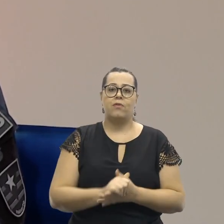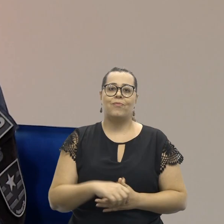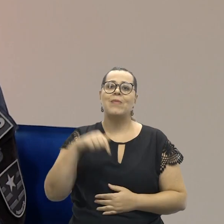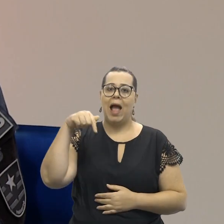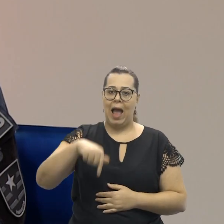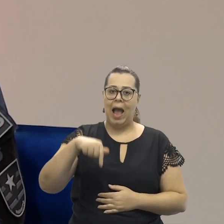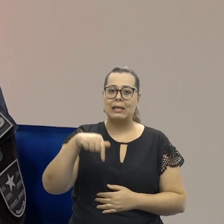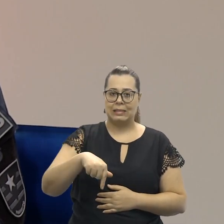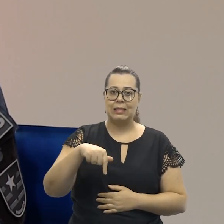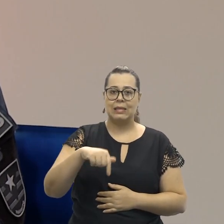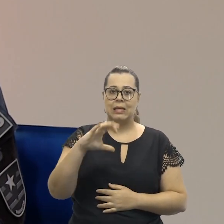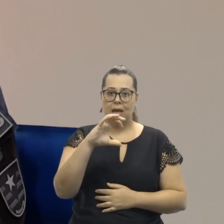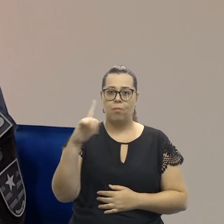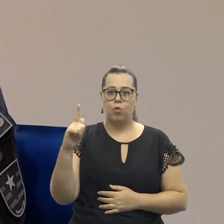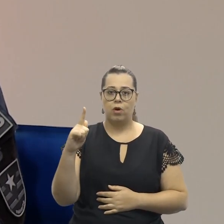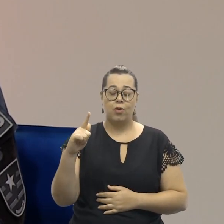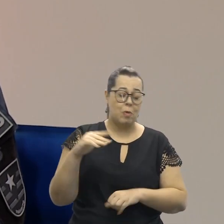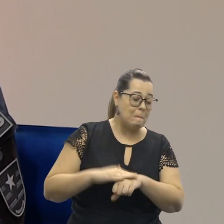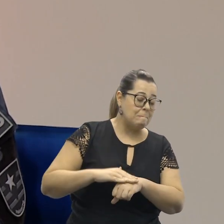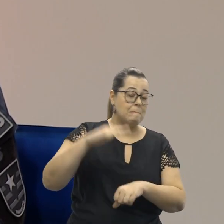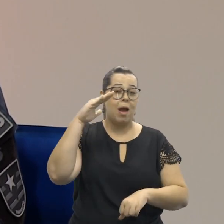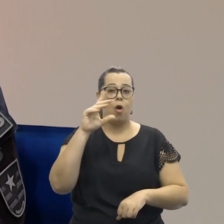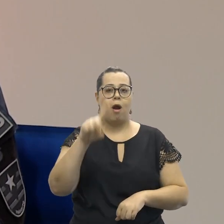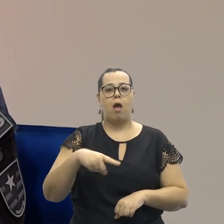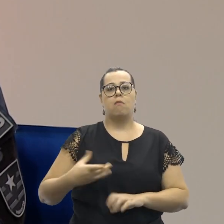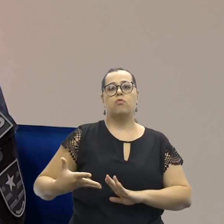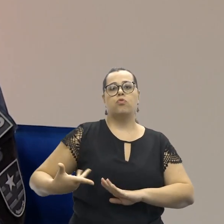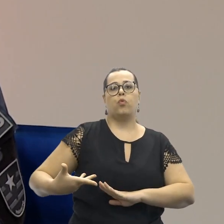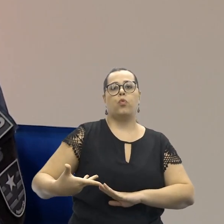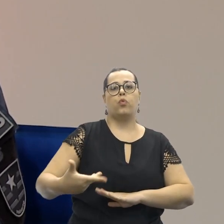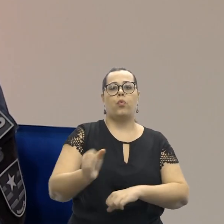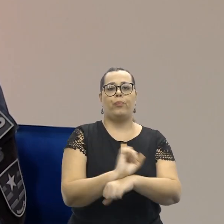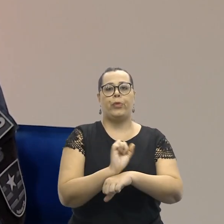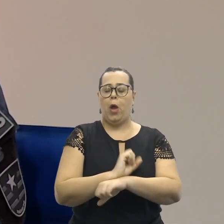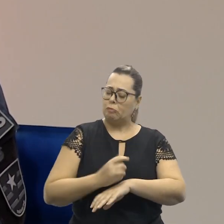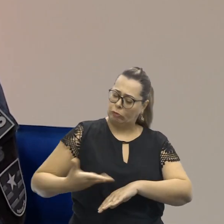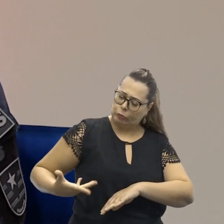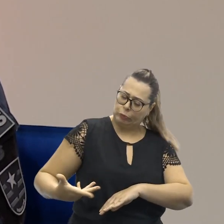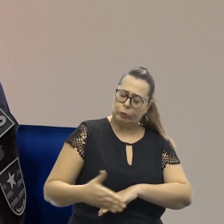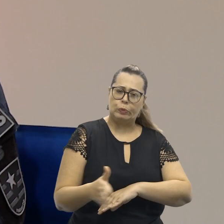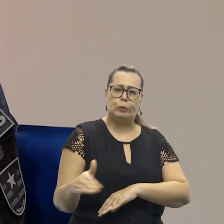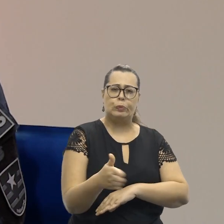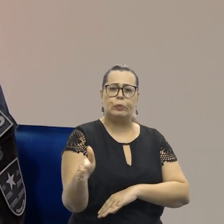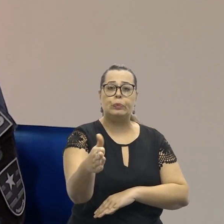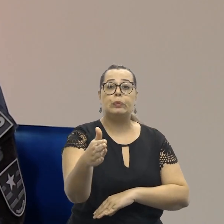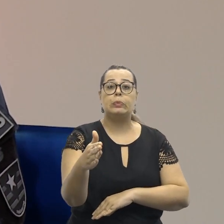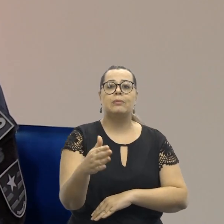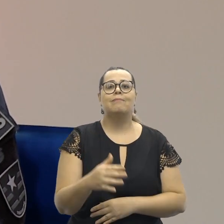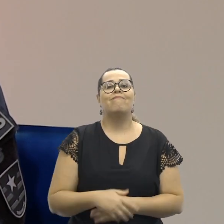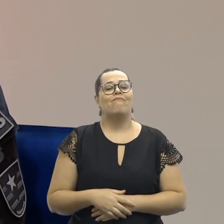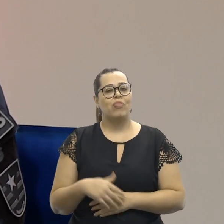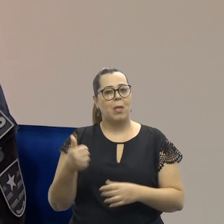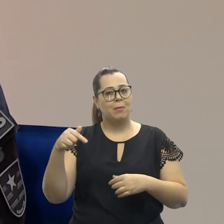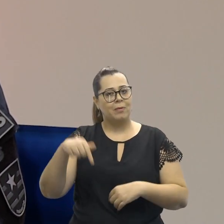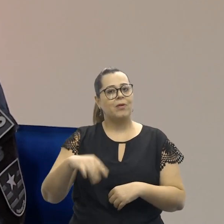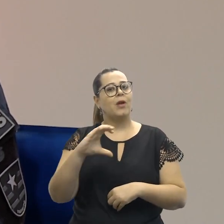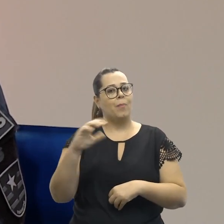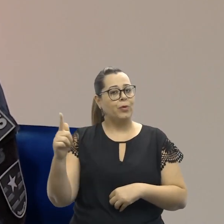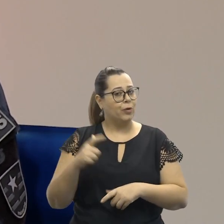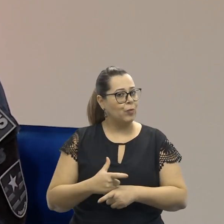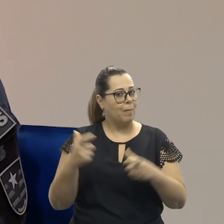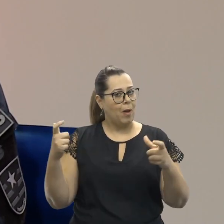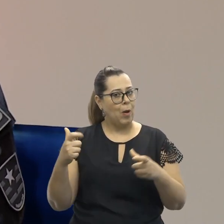E é importante citar que o excesso de velocidade ele é um potencializador de vários acidentes. Então